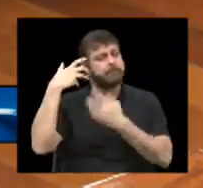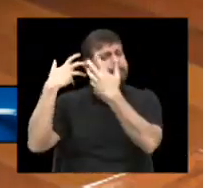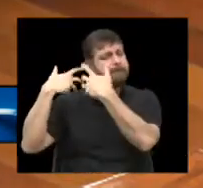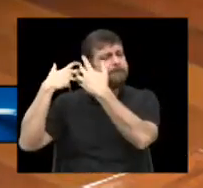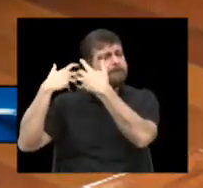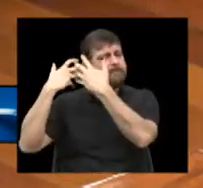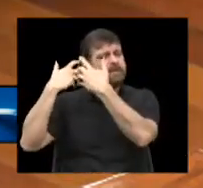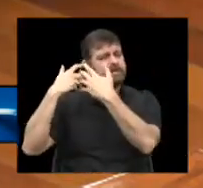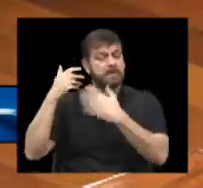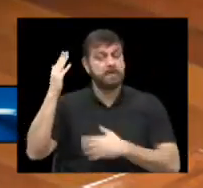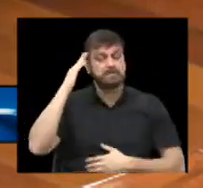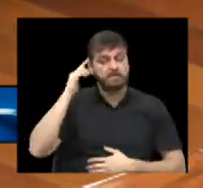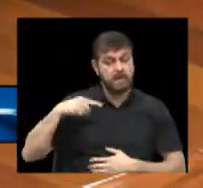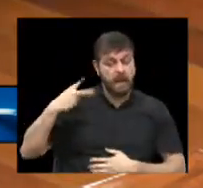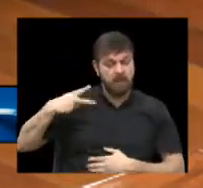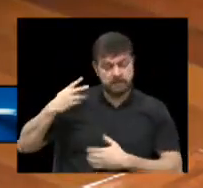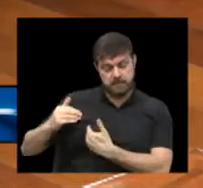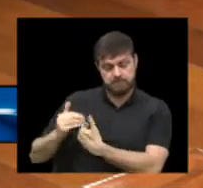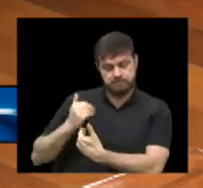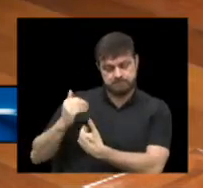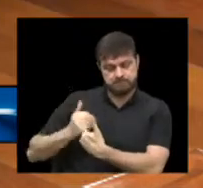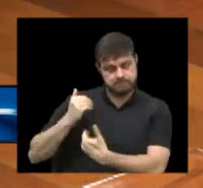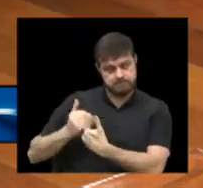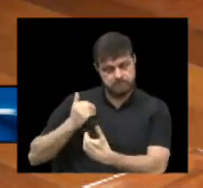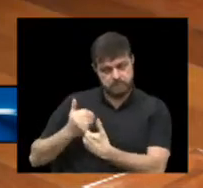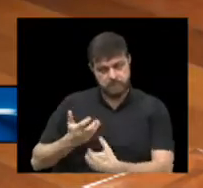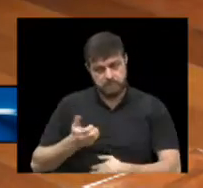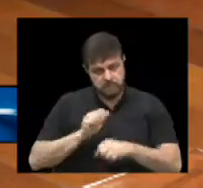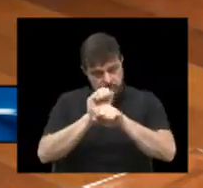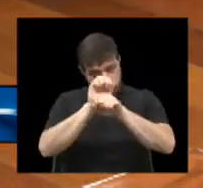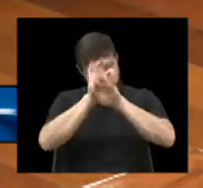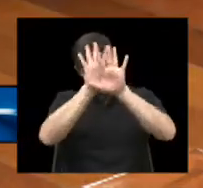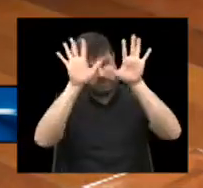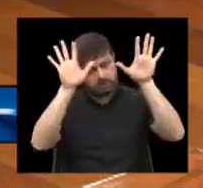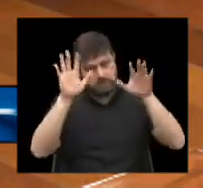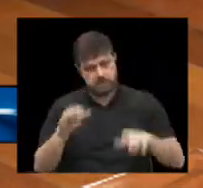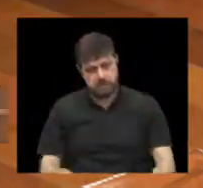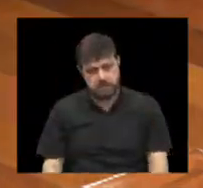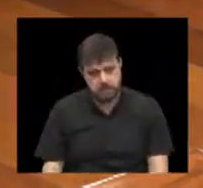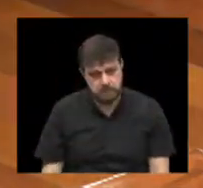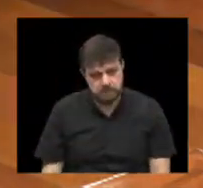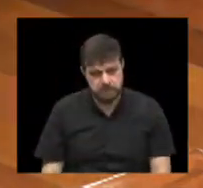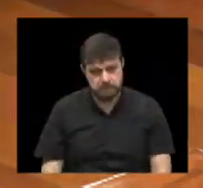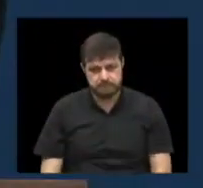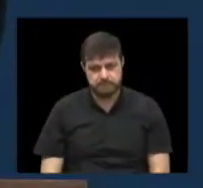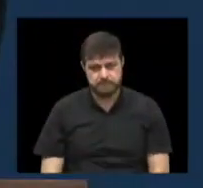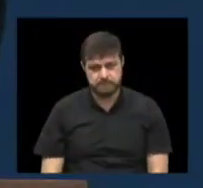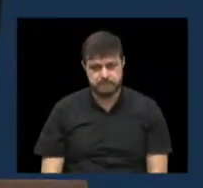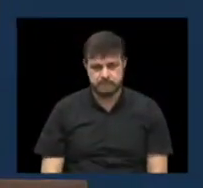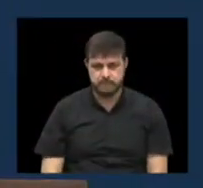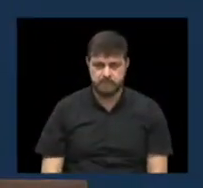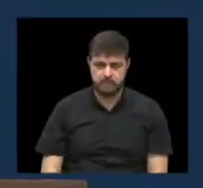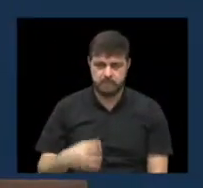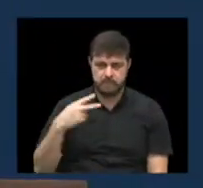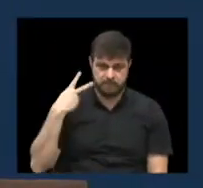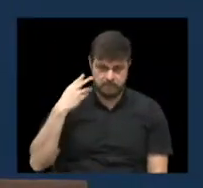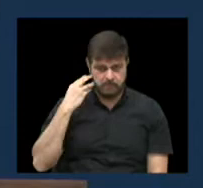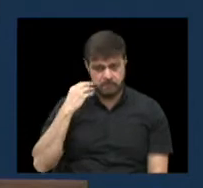em consideração essas diretrizes. Então, que fique claro aí. Perfeito. Vereadora Mariana Conte,